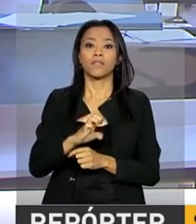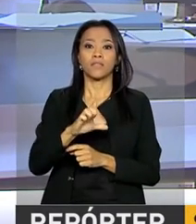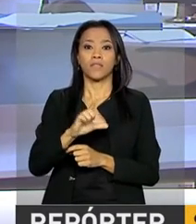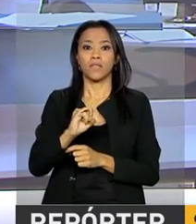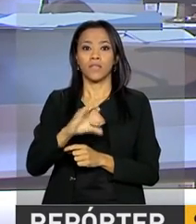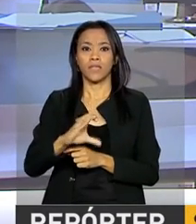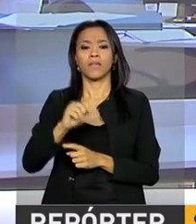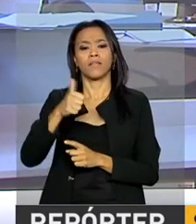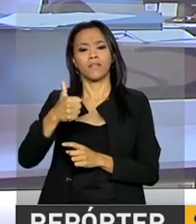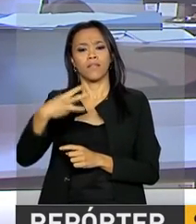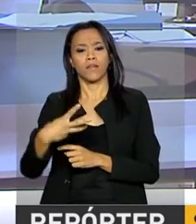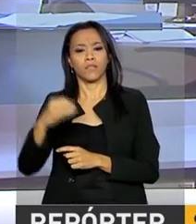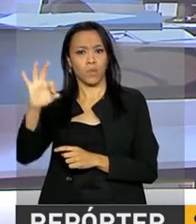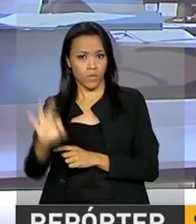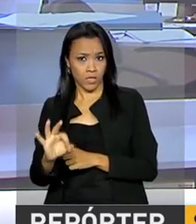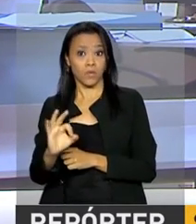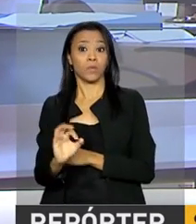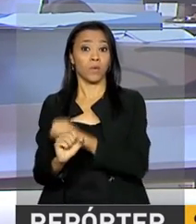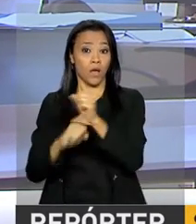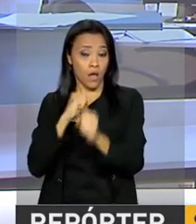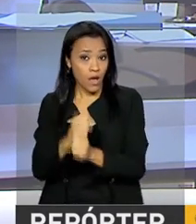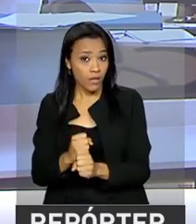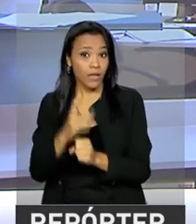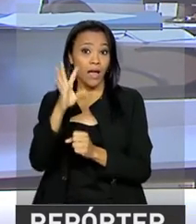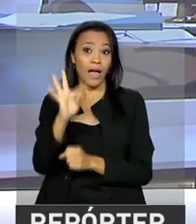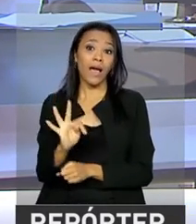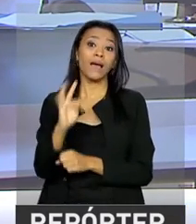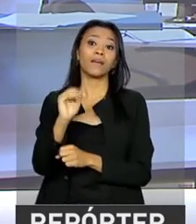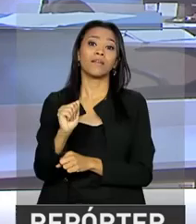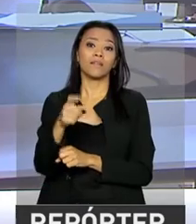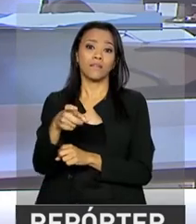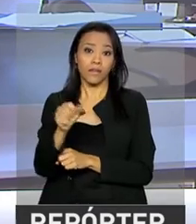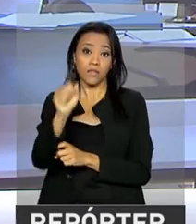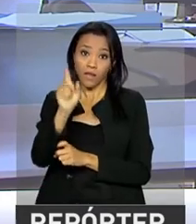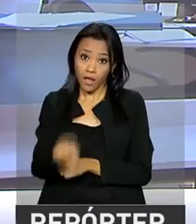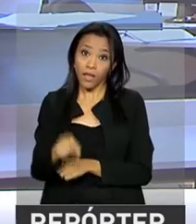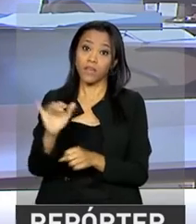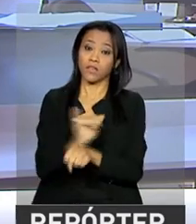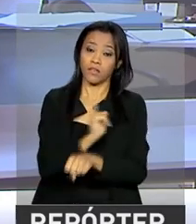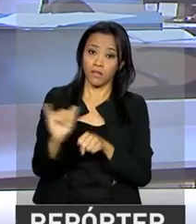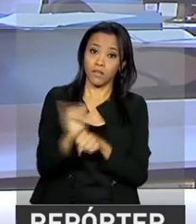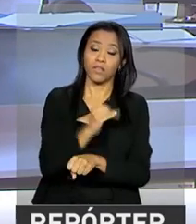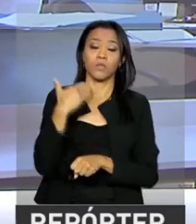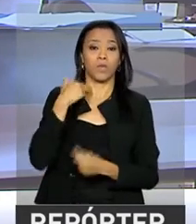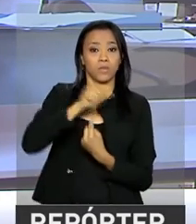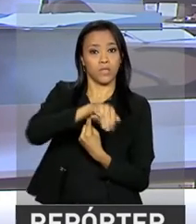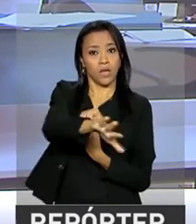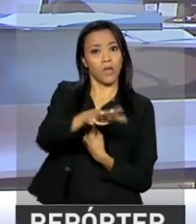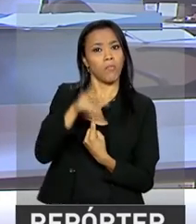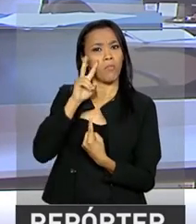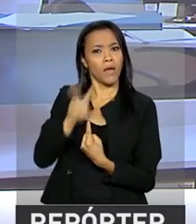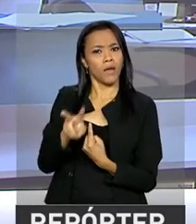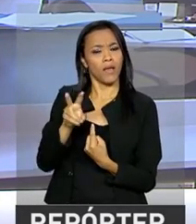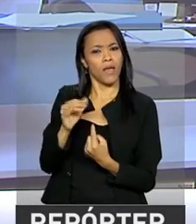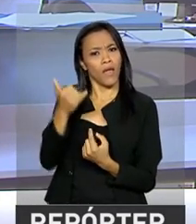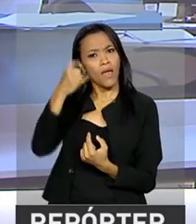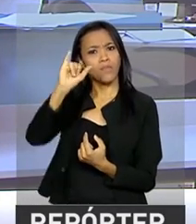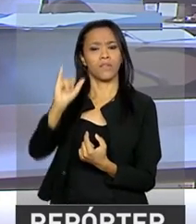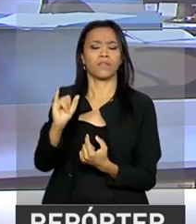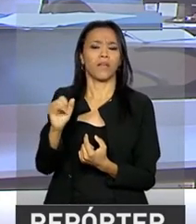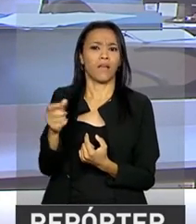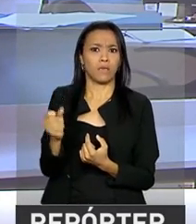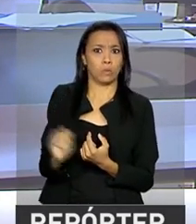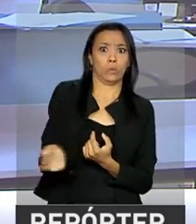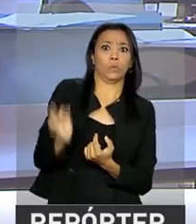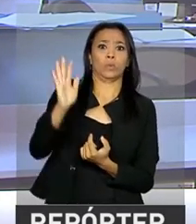cento ao ano a taxa básica de juros é um dos instrumentos do banco central para conter a inflação que tem caído nos